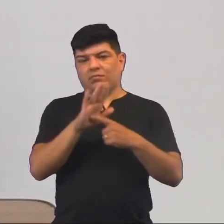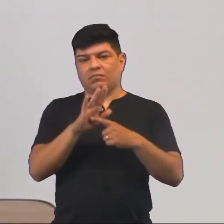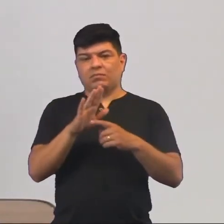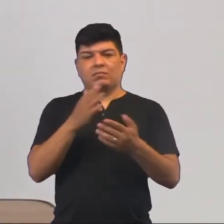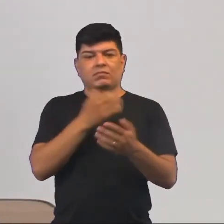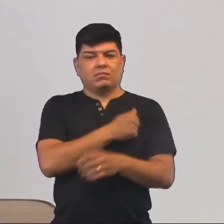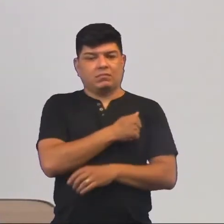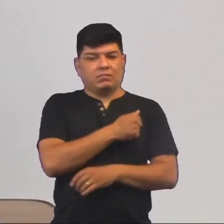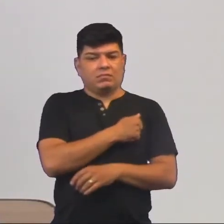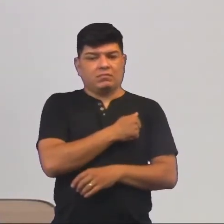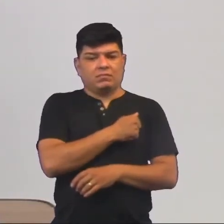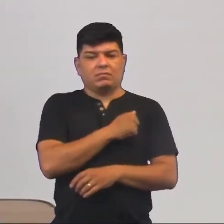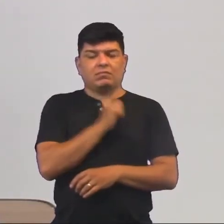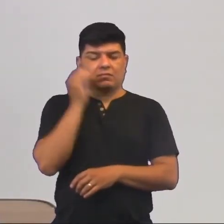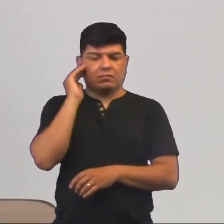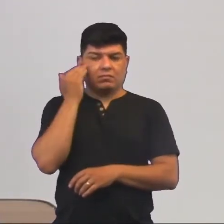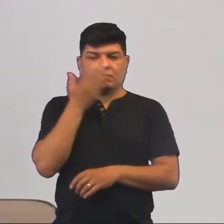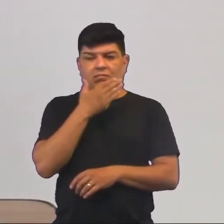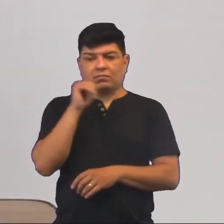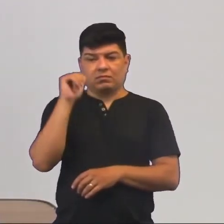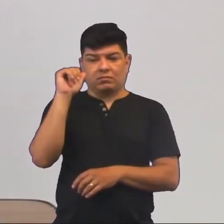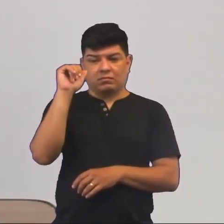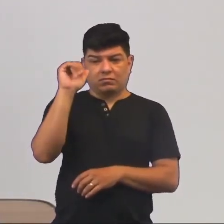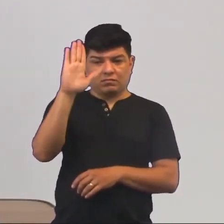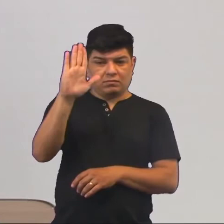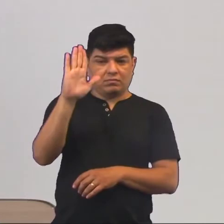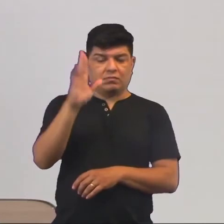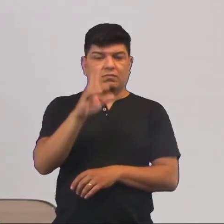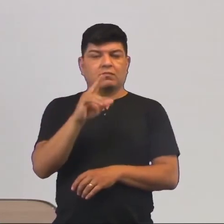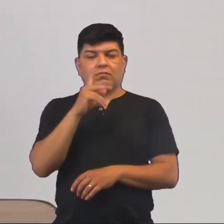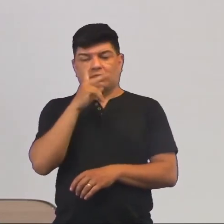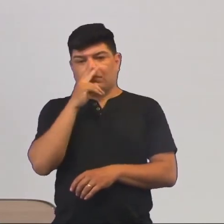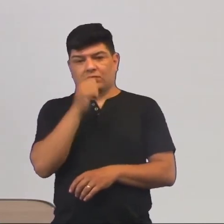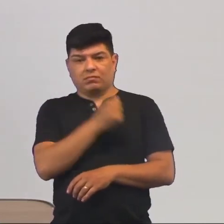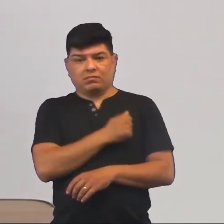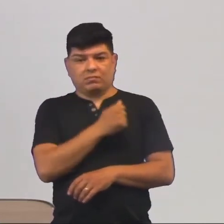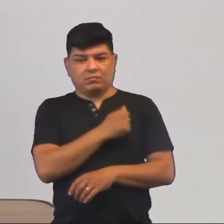ou é estudante, para entender um pouco mais sobre o assunto, no caso vacina, vamos supor que é um